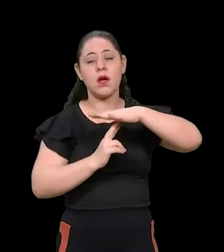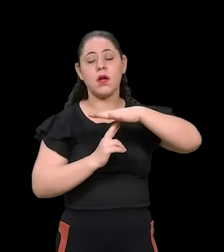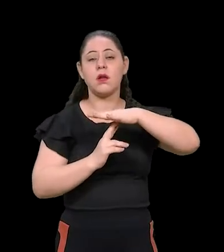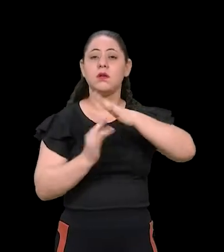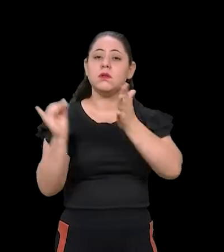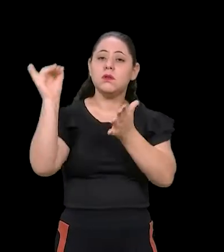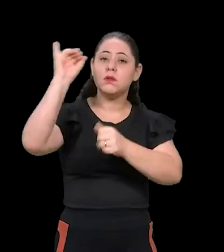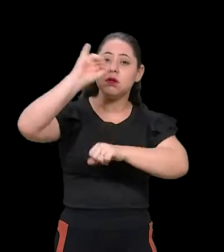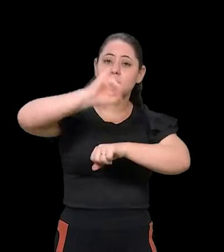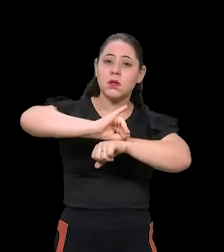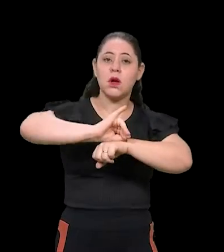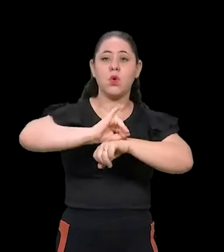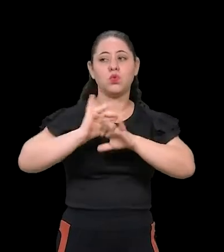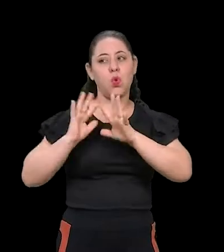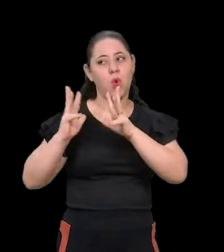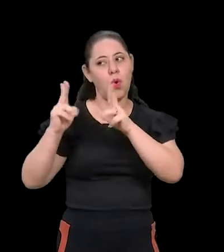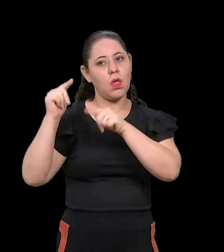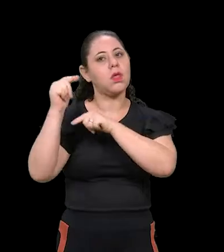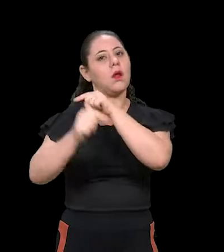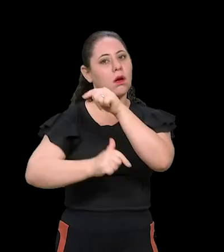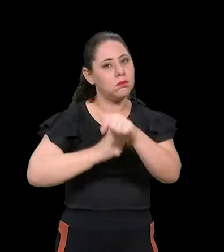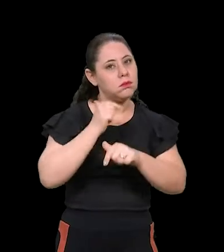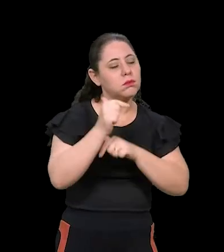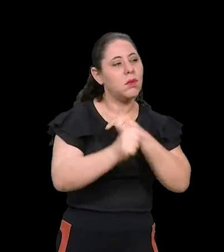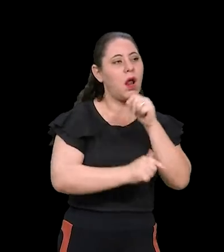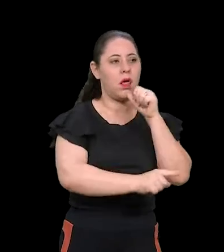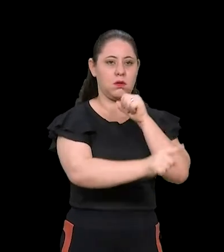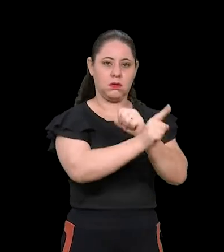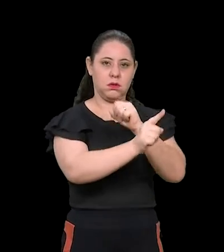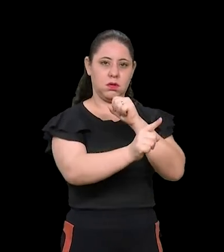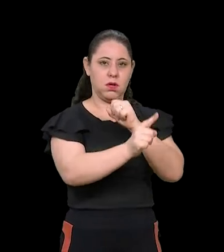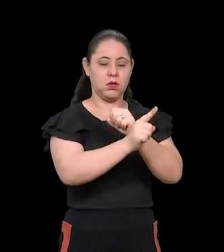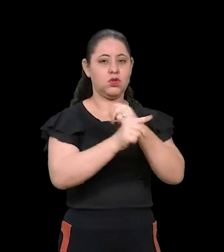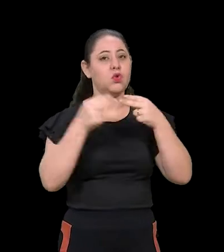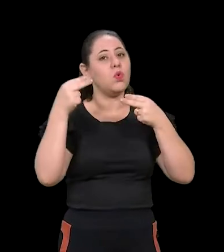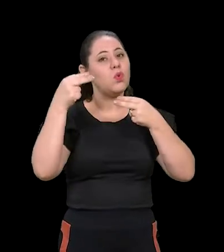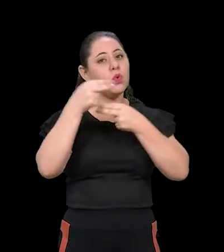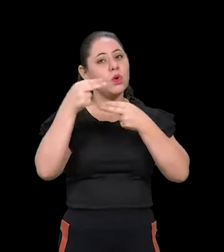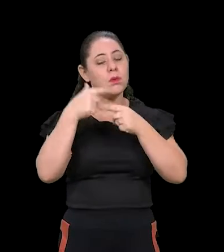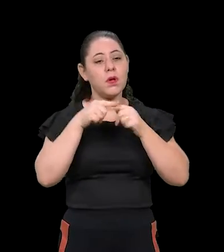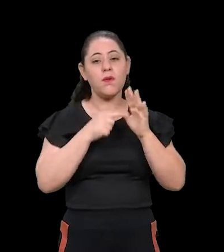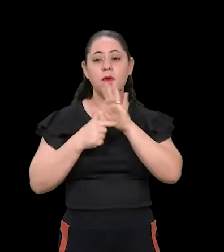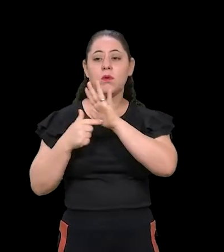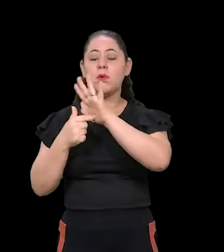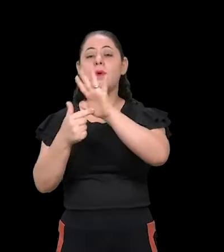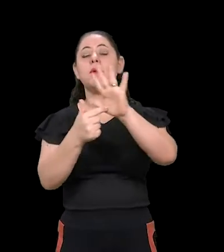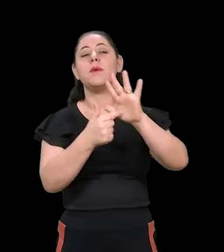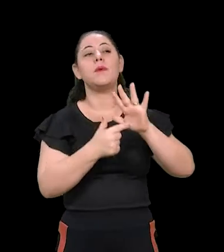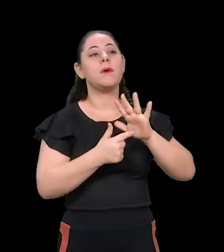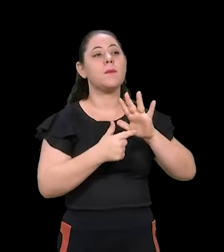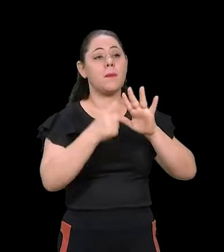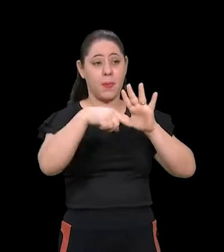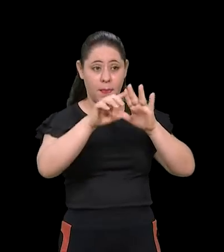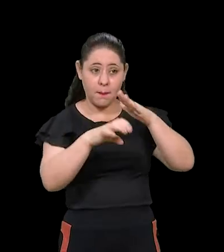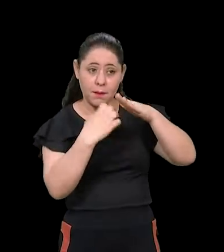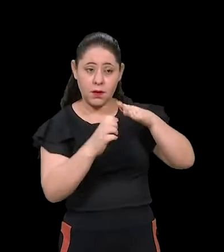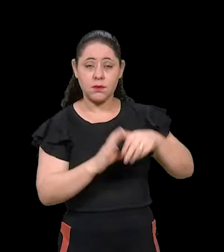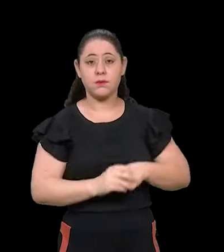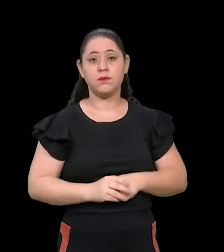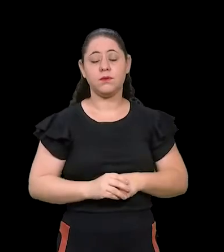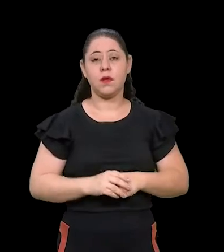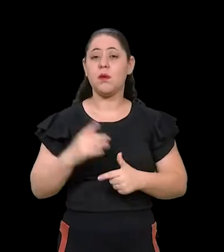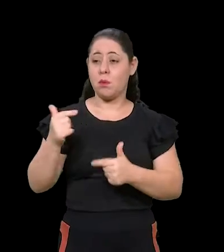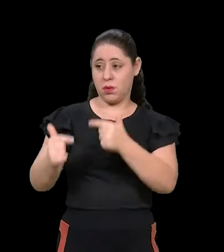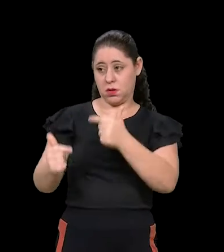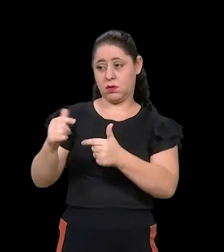feira central, tem todos esses trabalhos que a gente acaba atendendo pelo Sebrae e que você vai mostrando para os empreendedores, para